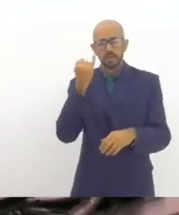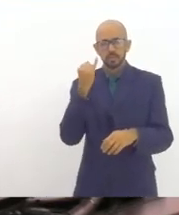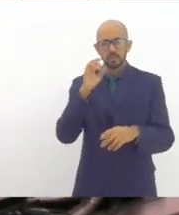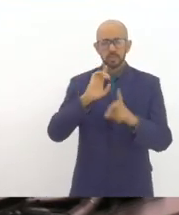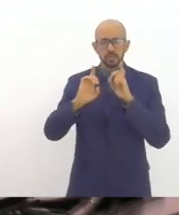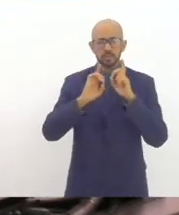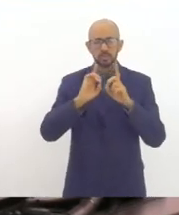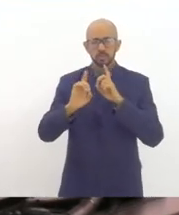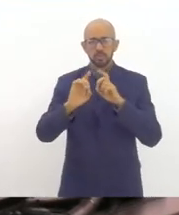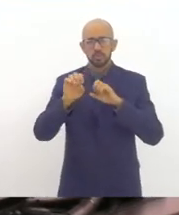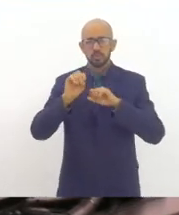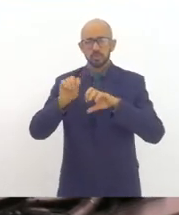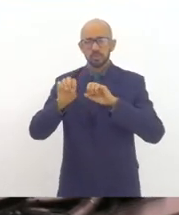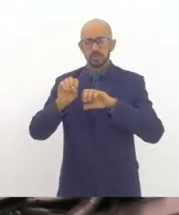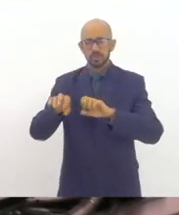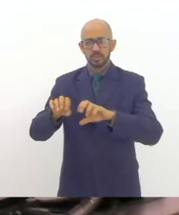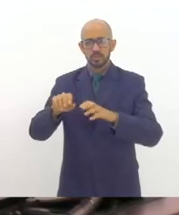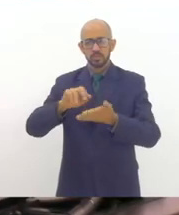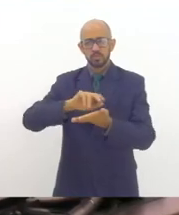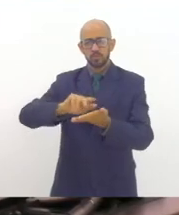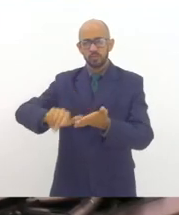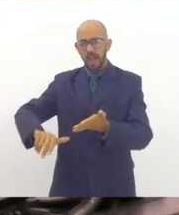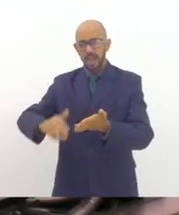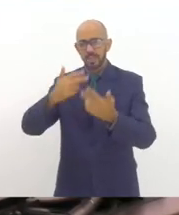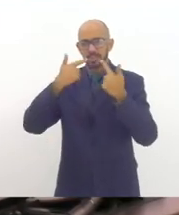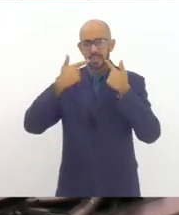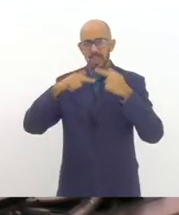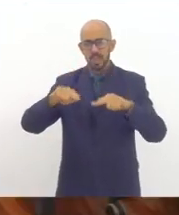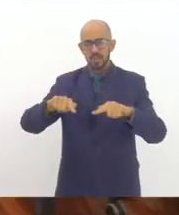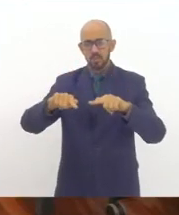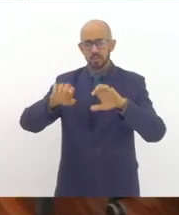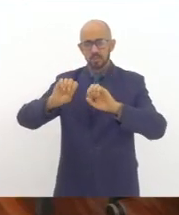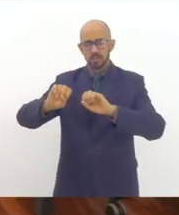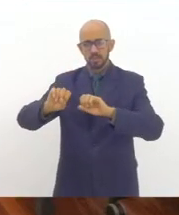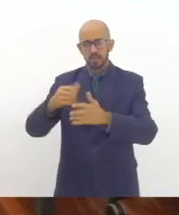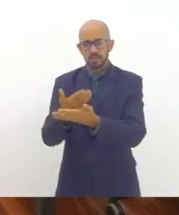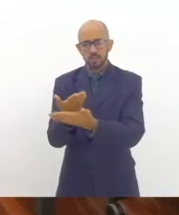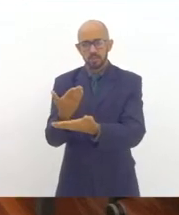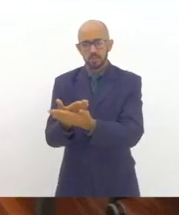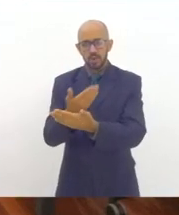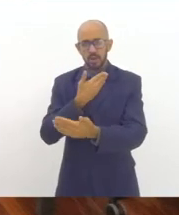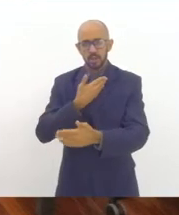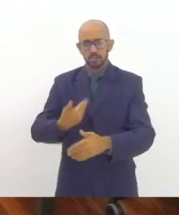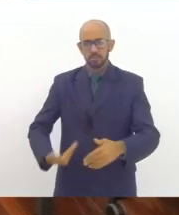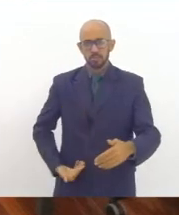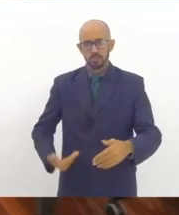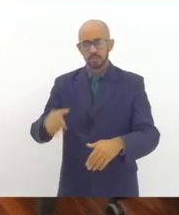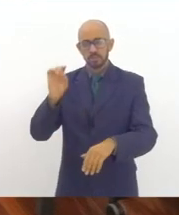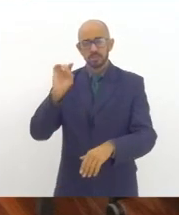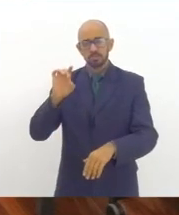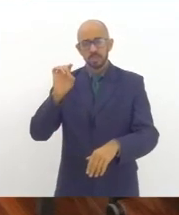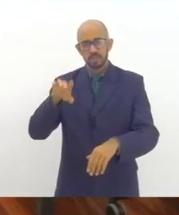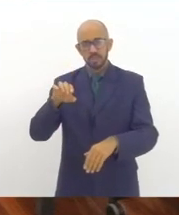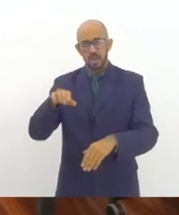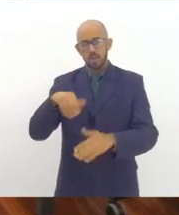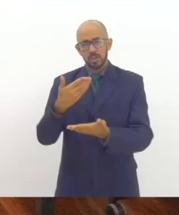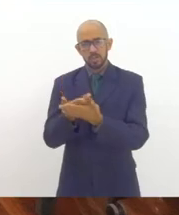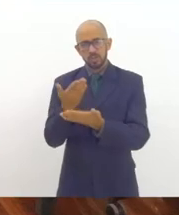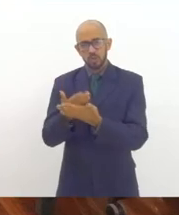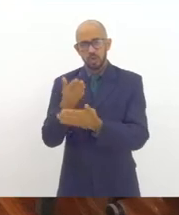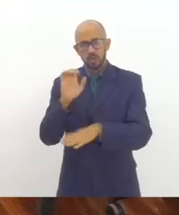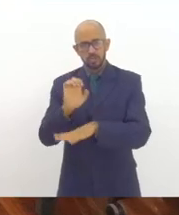o ensino plurilingüe nas escolas públicas, em especial nas escolas estaduais do Rio de